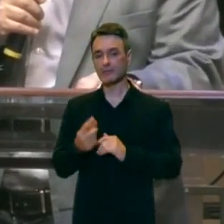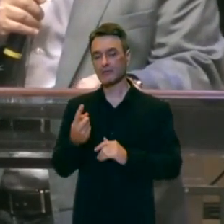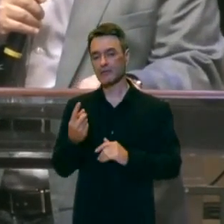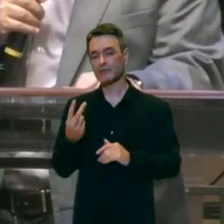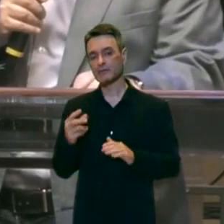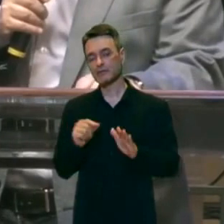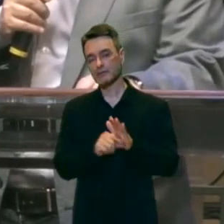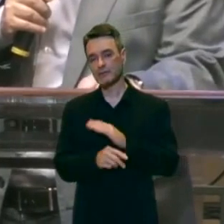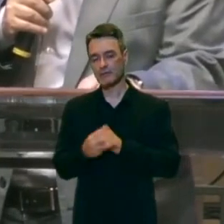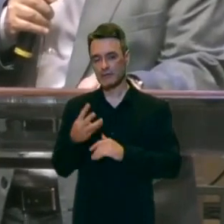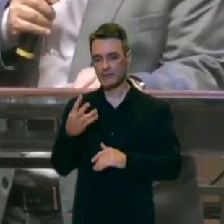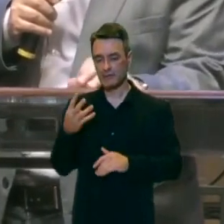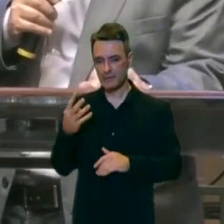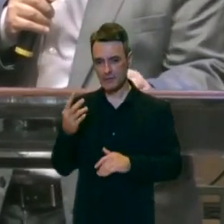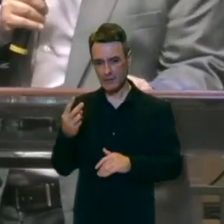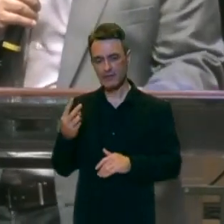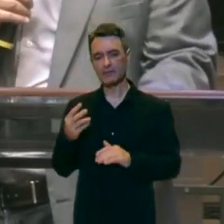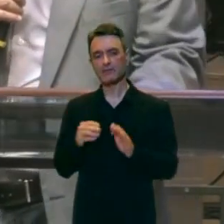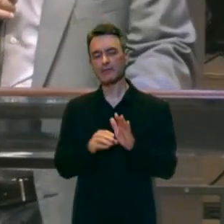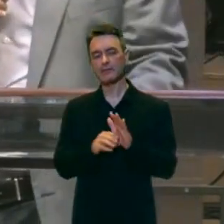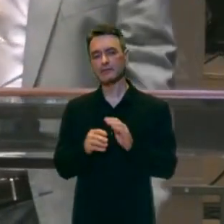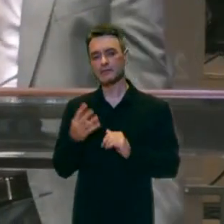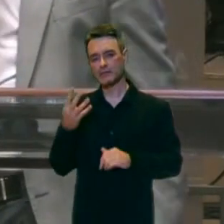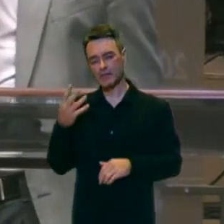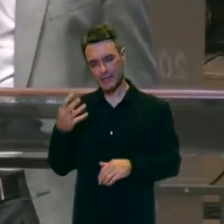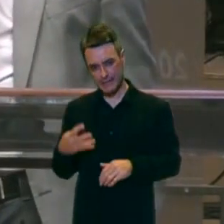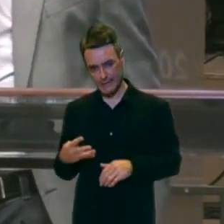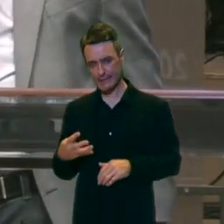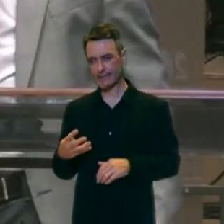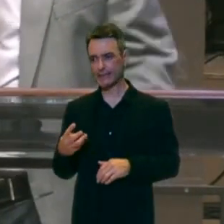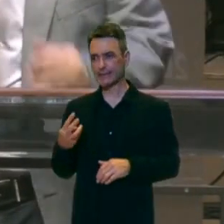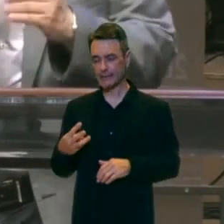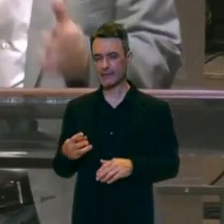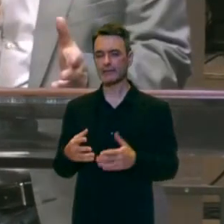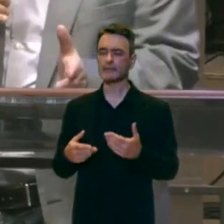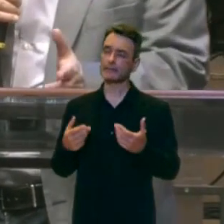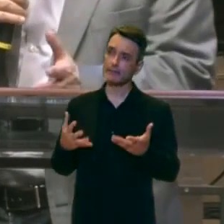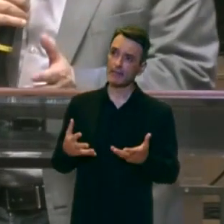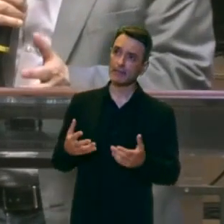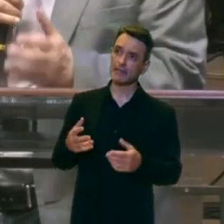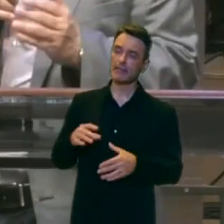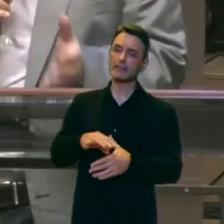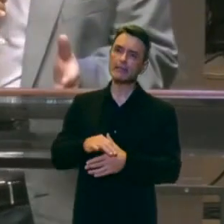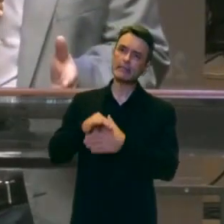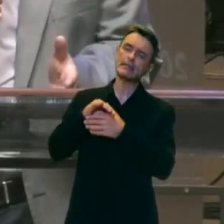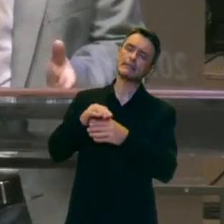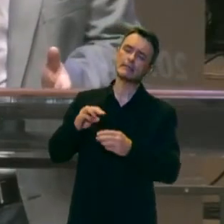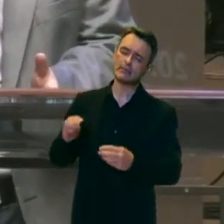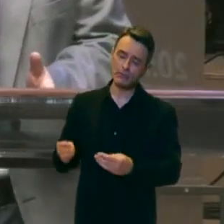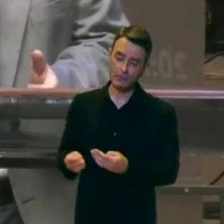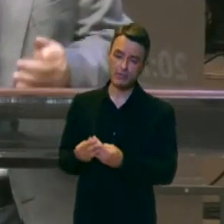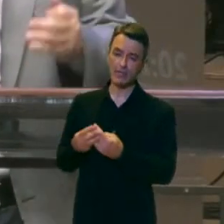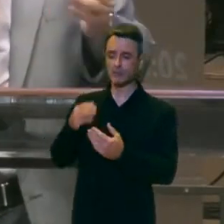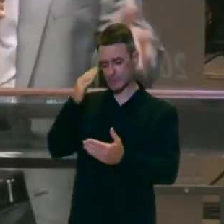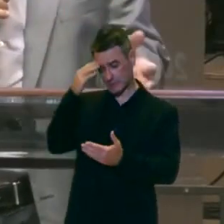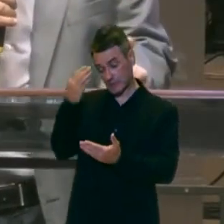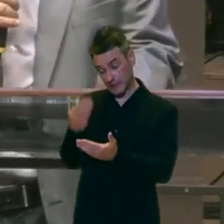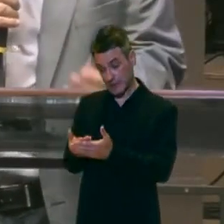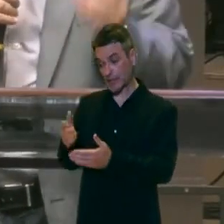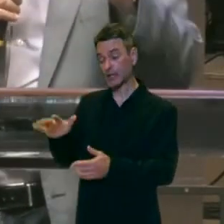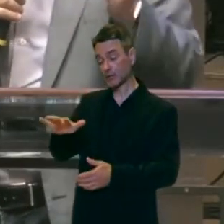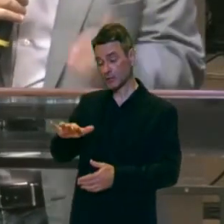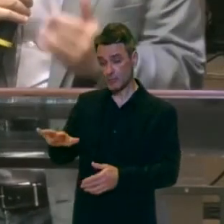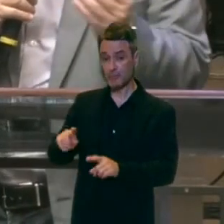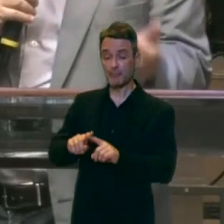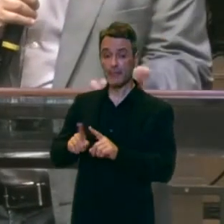versículos 42 e 43, diz assim: ainda assim, muitos líderes dos judeus creram nele, mas por causa dos